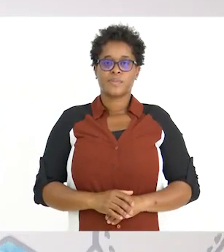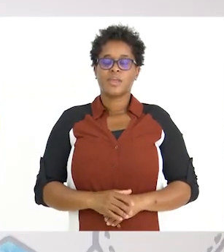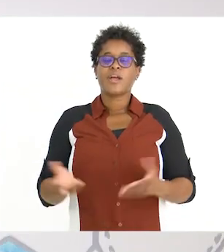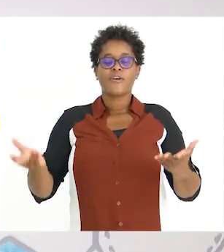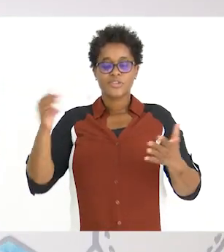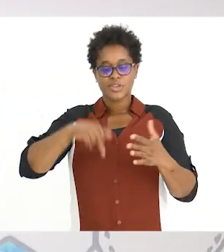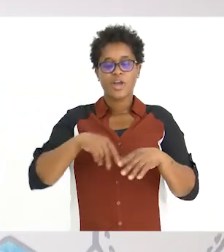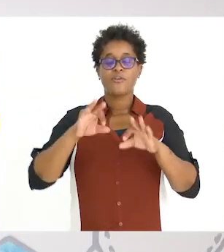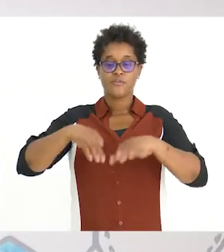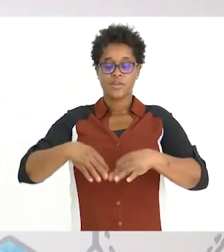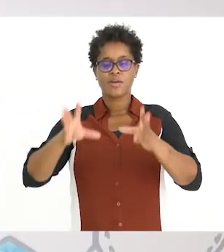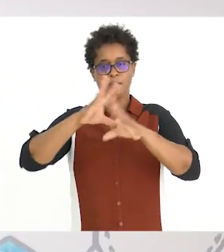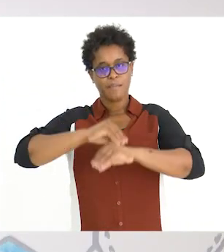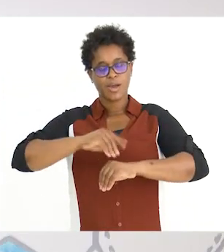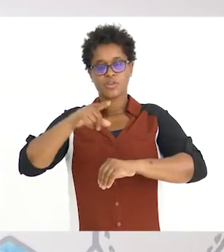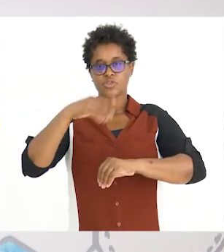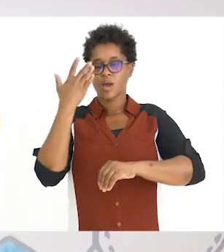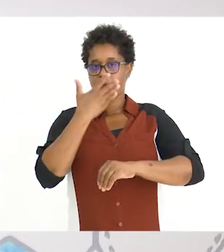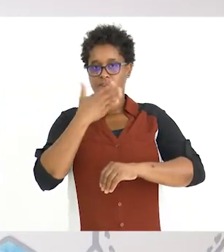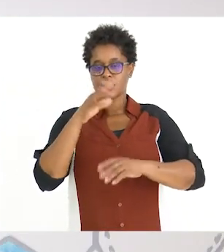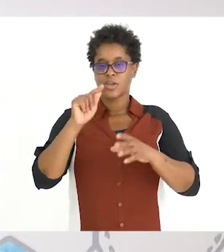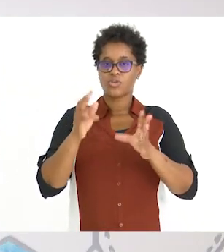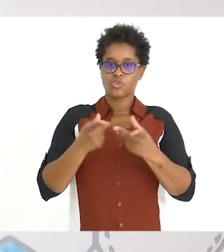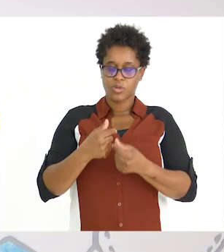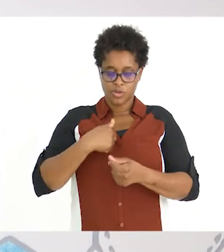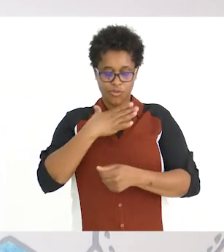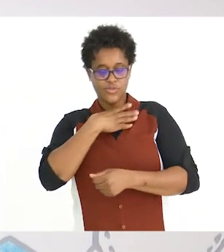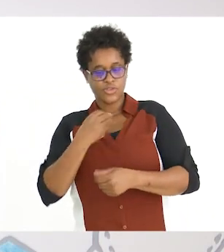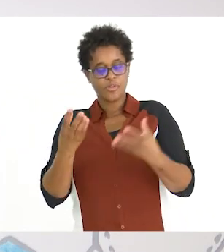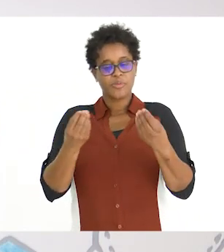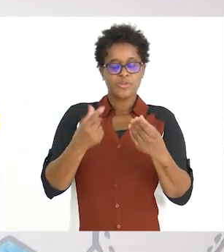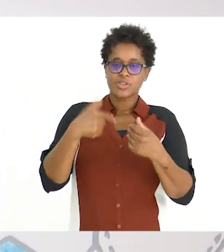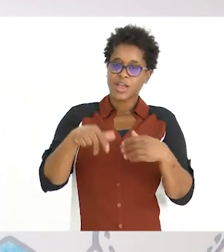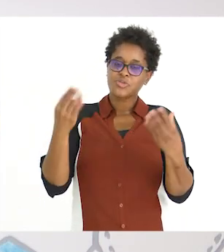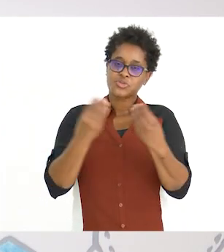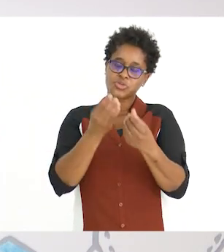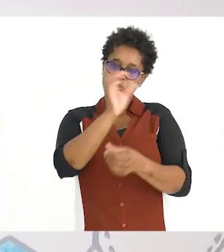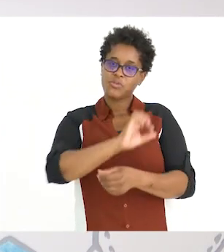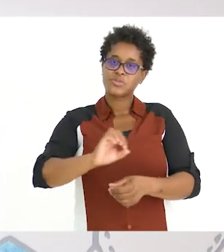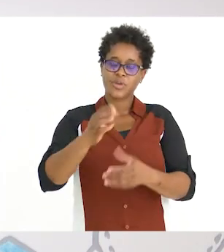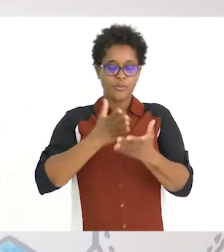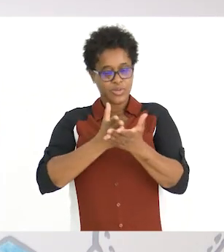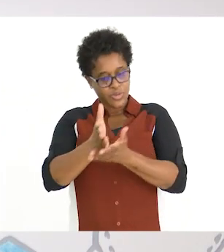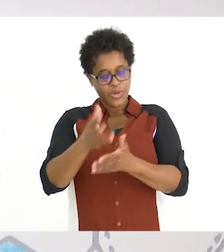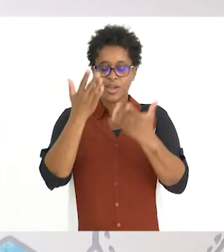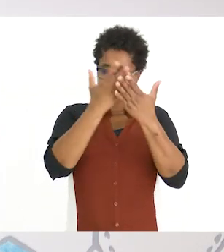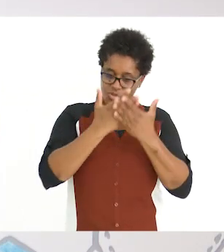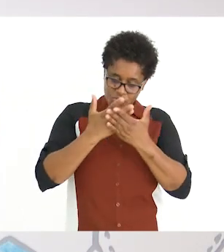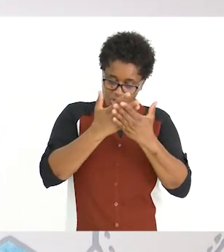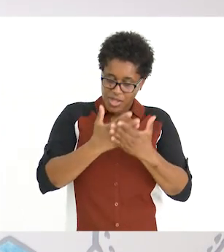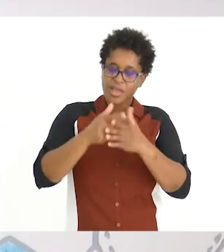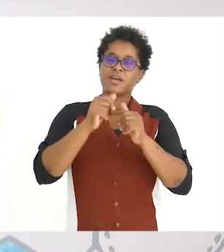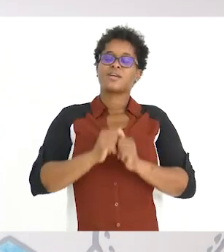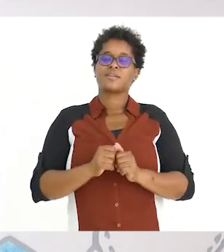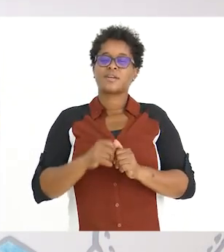Chegando ao fim de mais uma aula de economia, gostei muito de ter estado convosco. Continuem a estudar